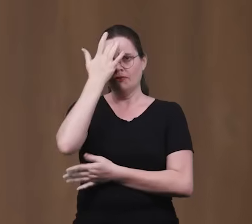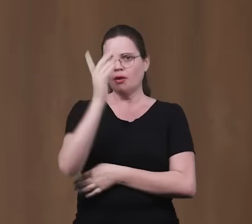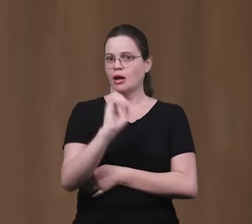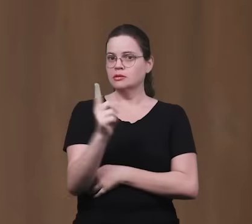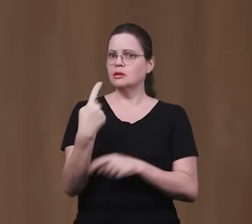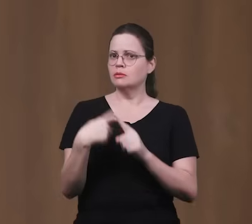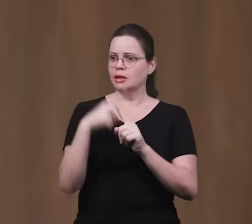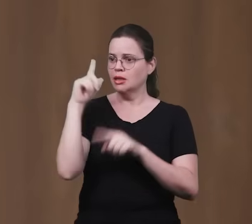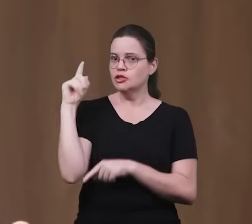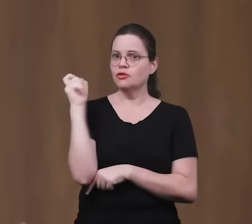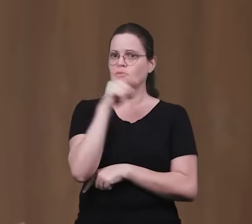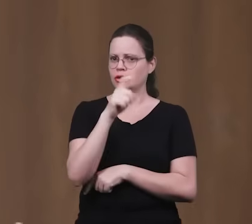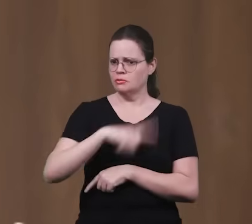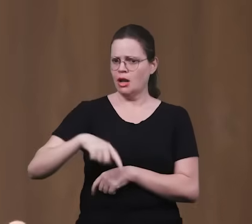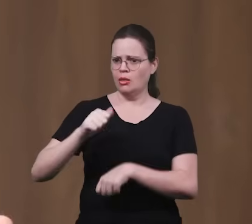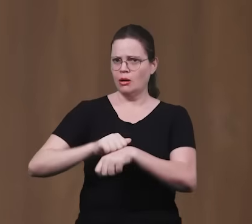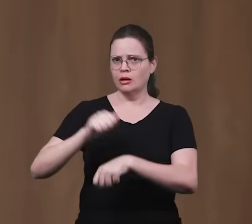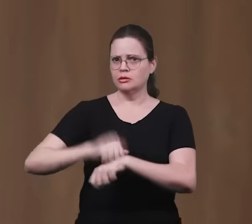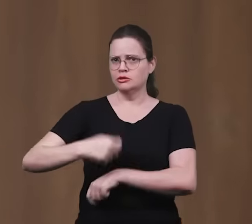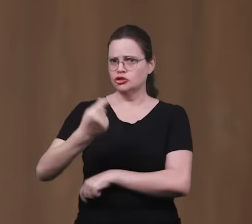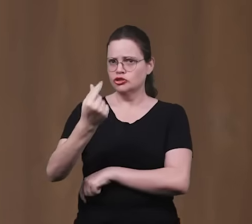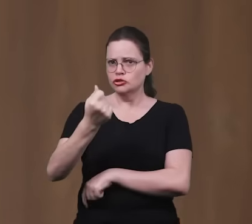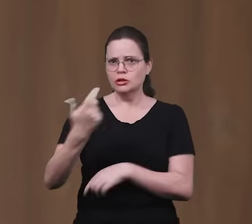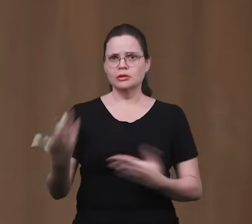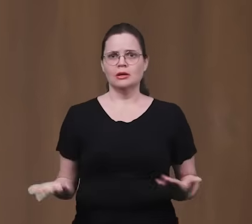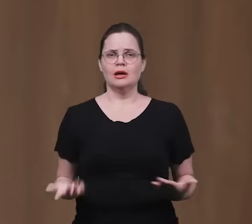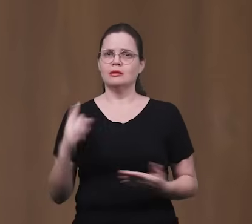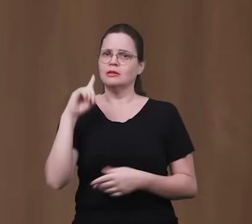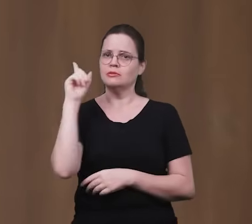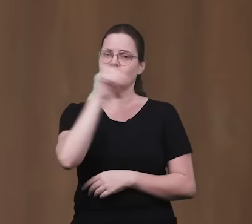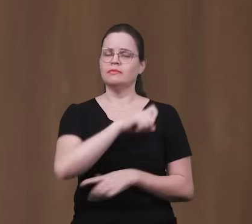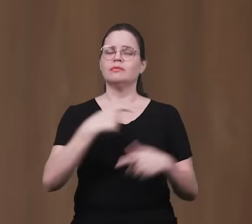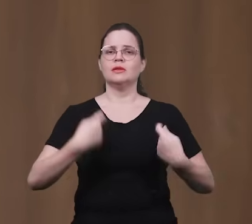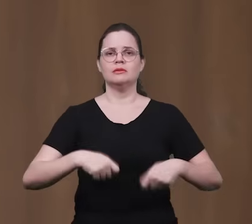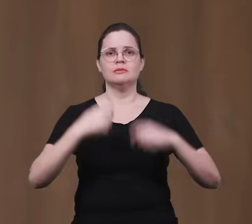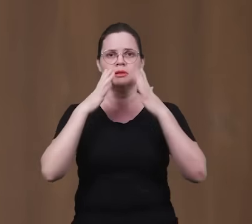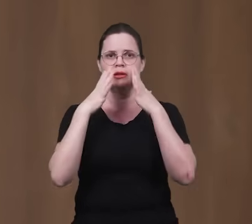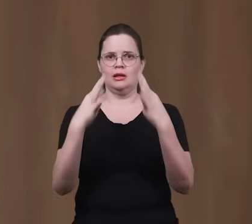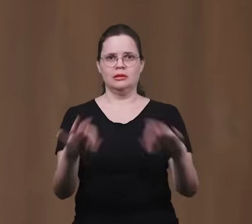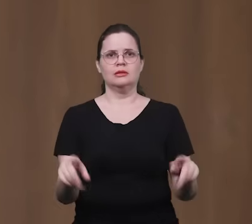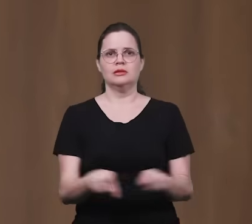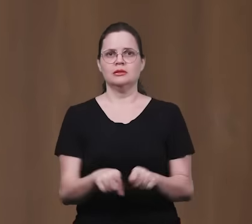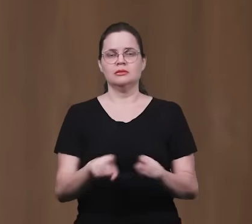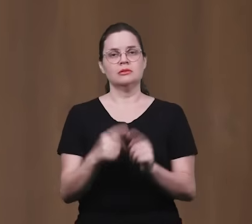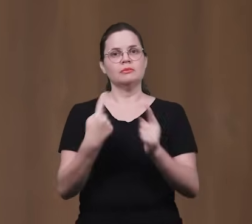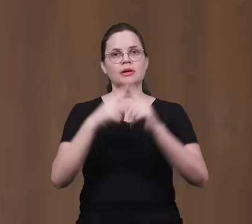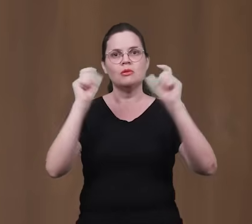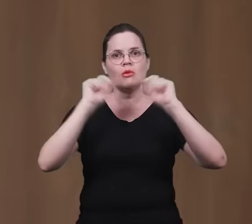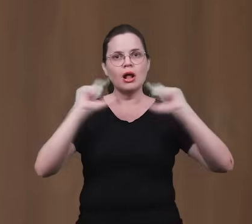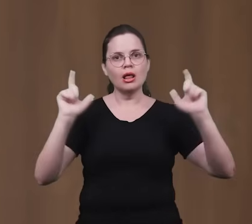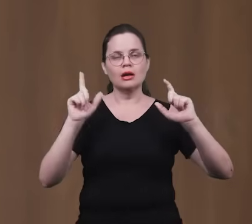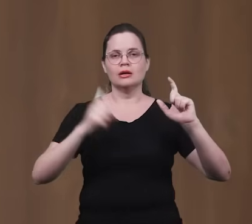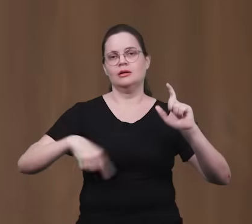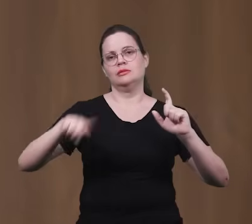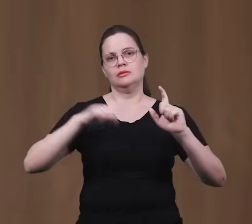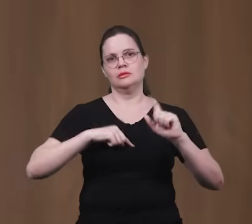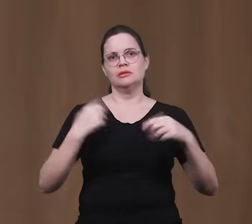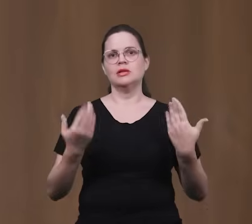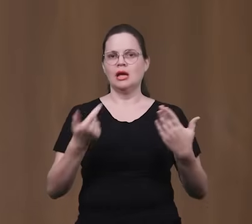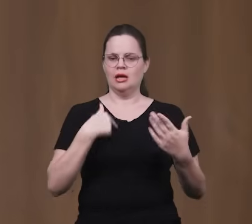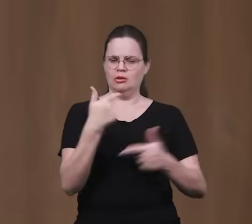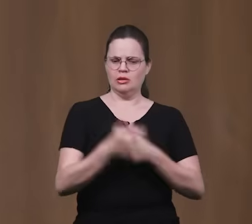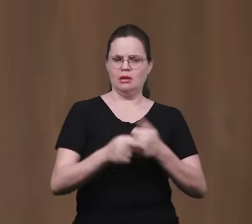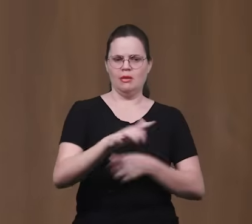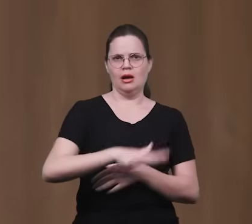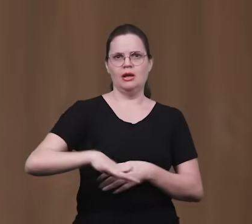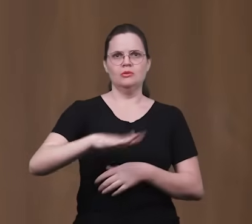dias estão sendo difíceis para todos nós. Então nós precisamos prestar atenção nisso, né? É um alerta assim, que a gente traz, eu trabalho nesse meio,